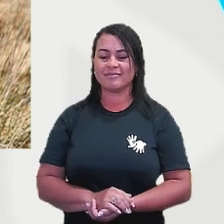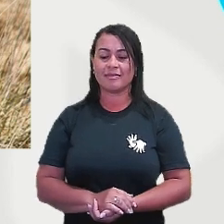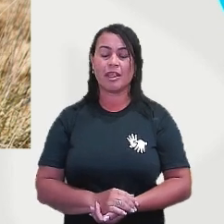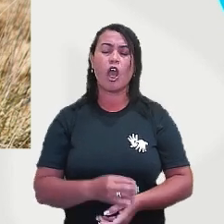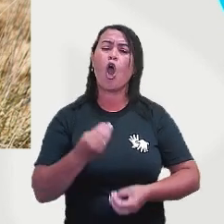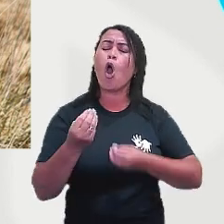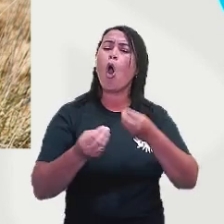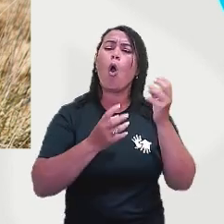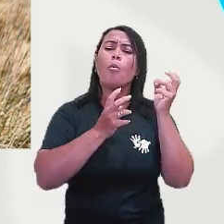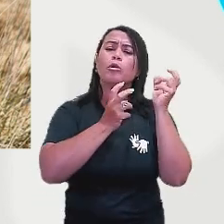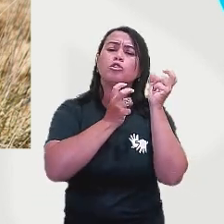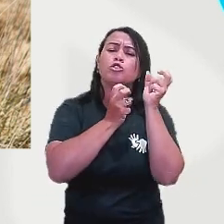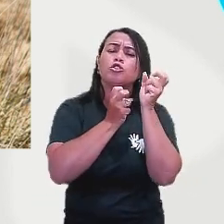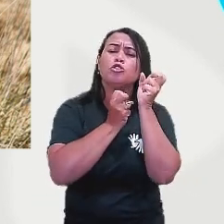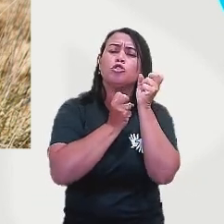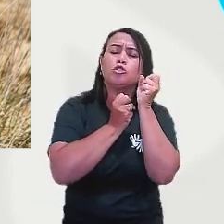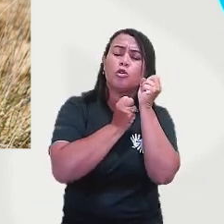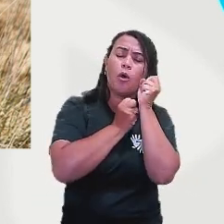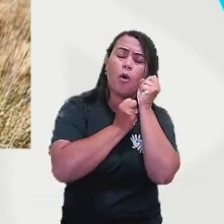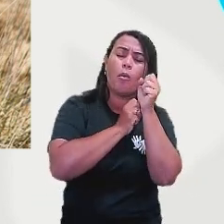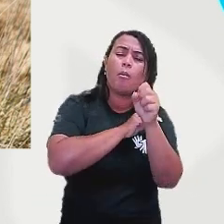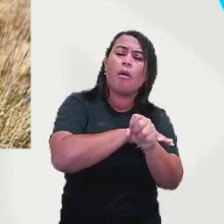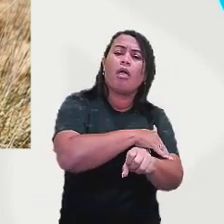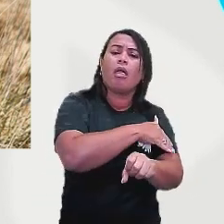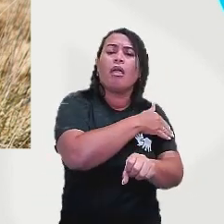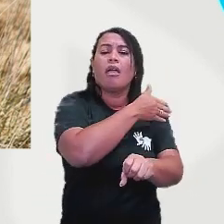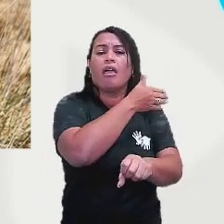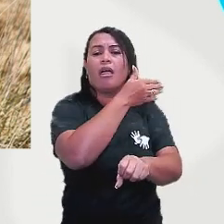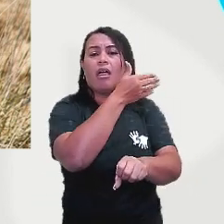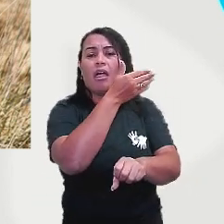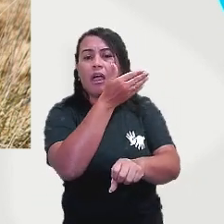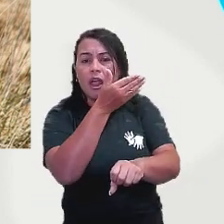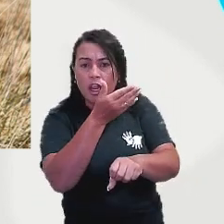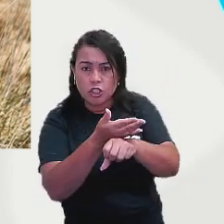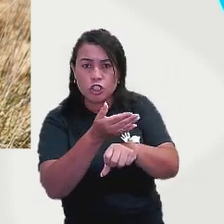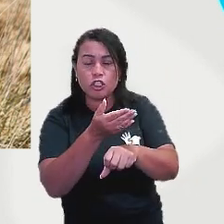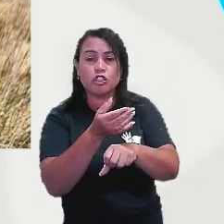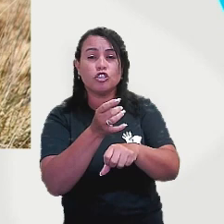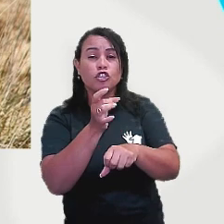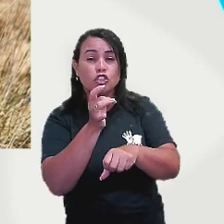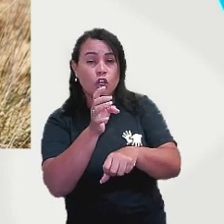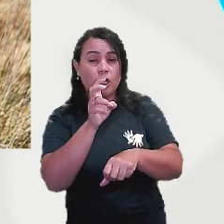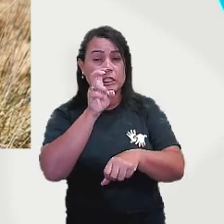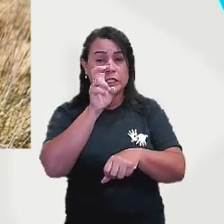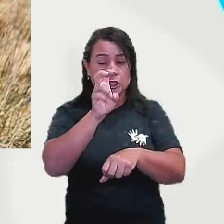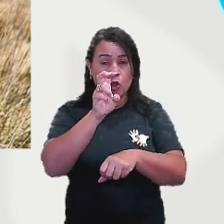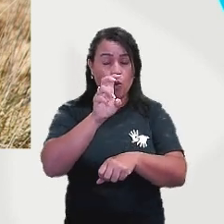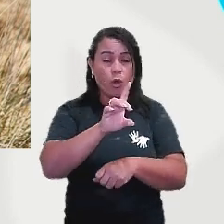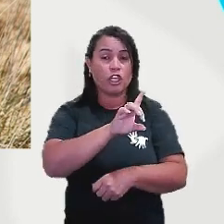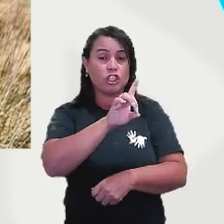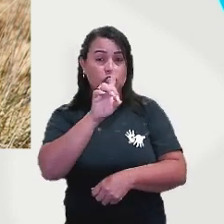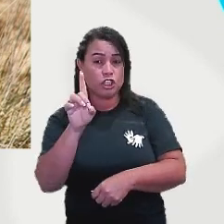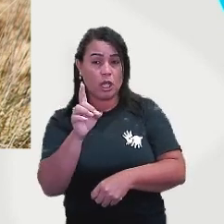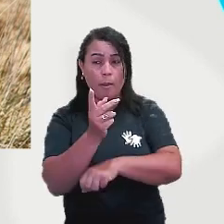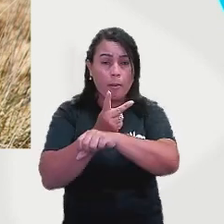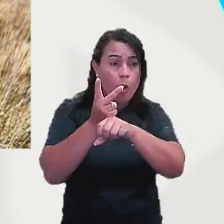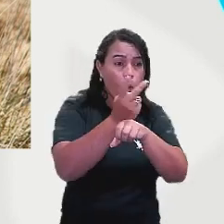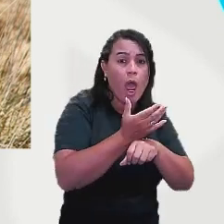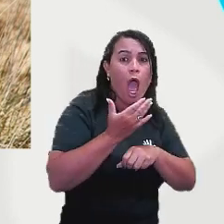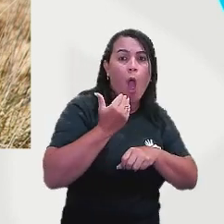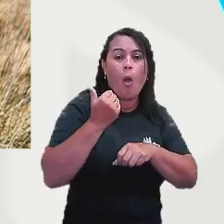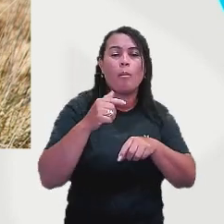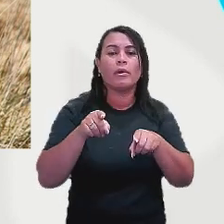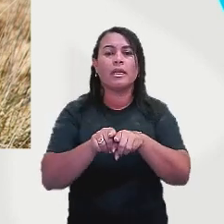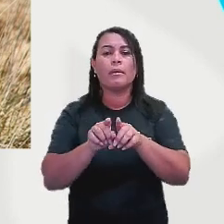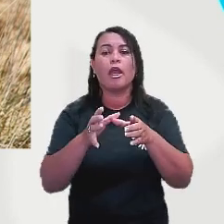Eles dormem a maior parte do dia e reservam apenas 5 horas diárias para caça e para estar